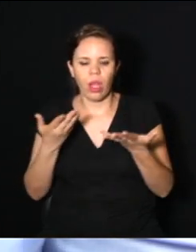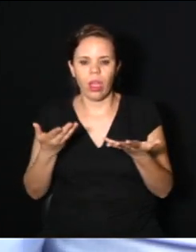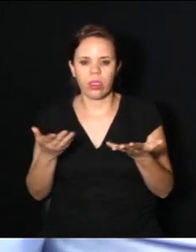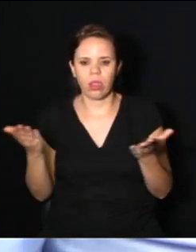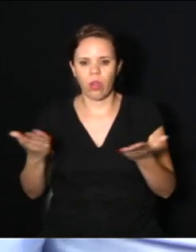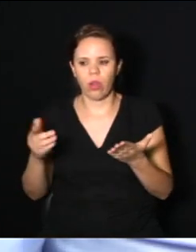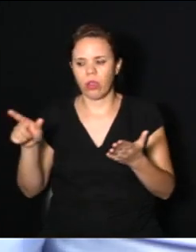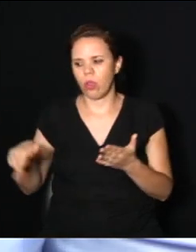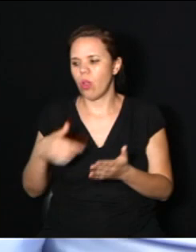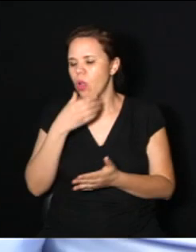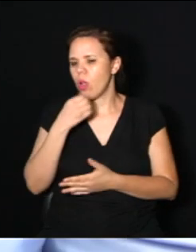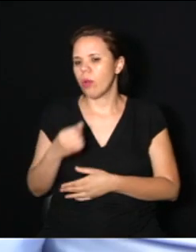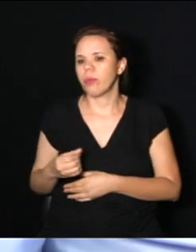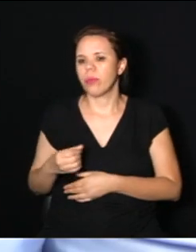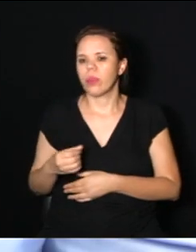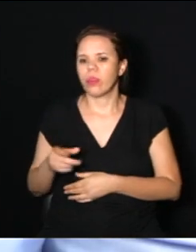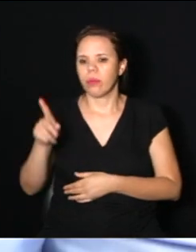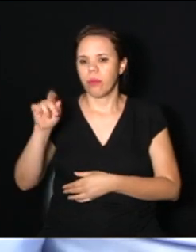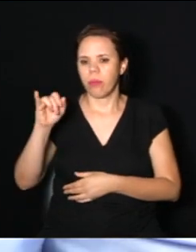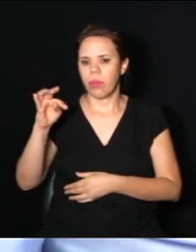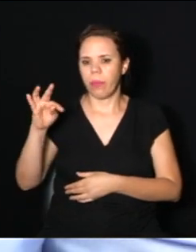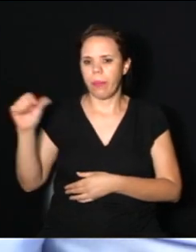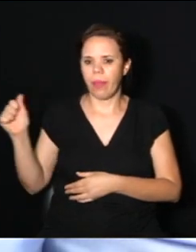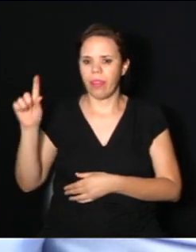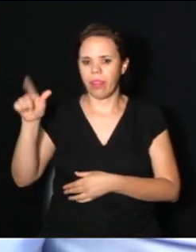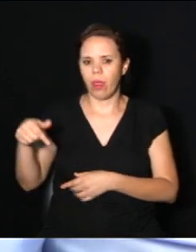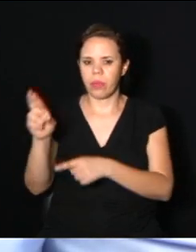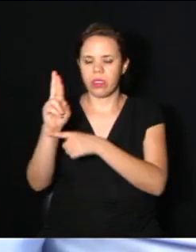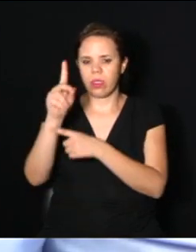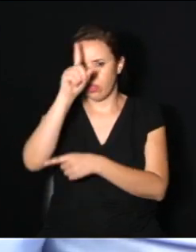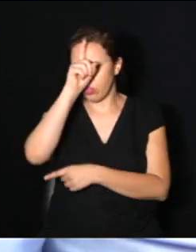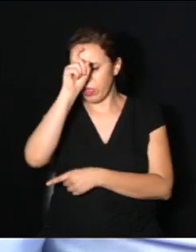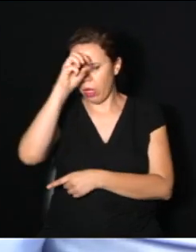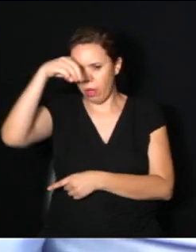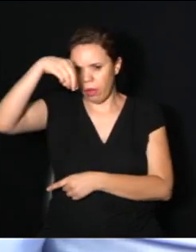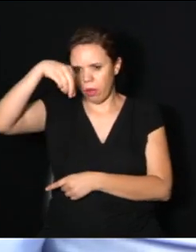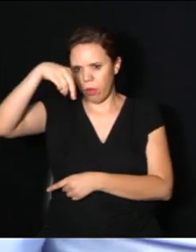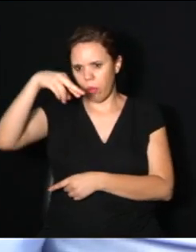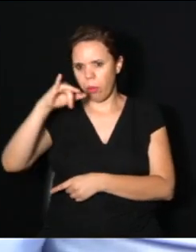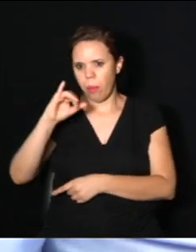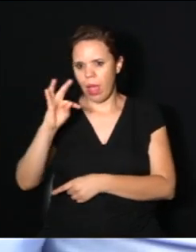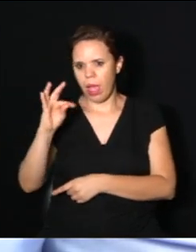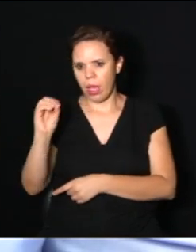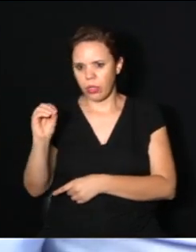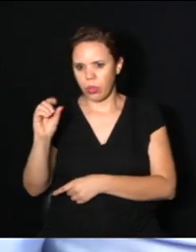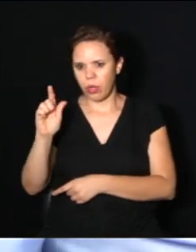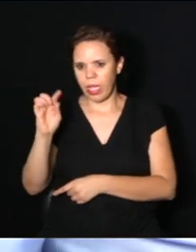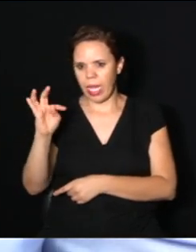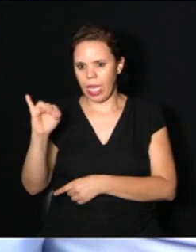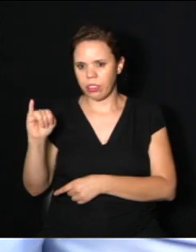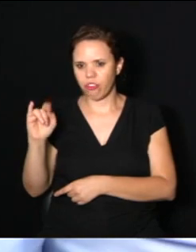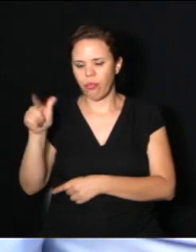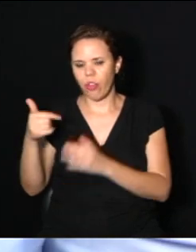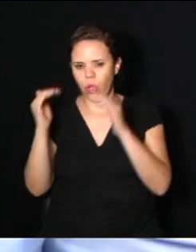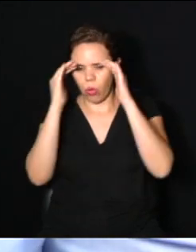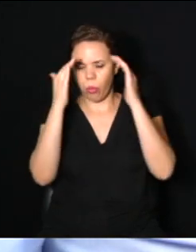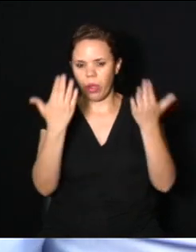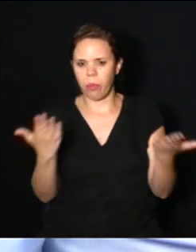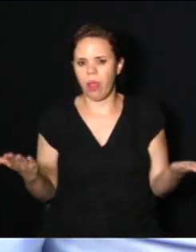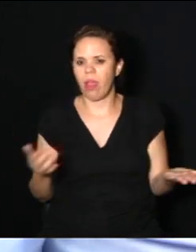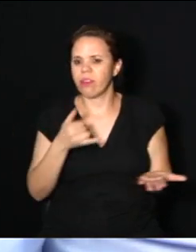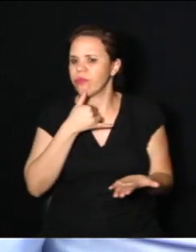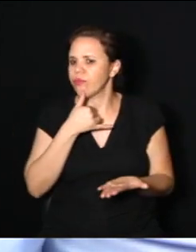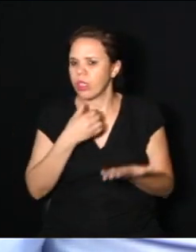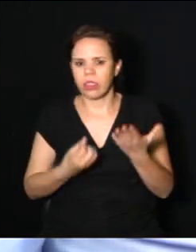é o presidente da Rede Mário Gatti, repetiu isso várias vezes, que elas seriam cumpridas, né? E infelizmente a gente está vendo que